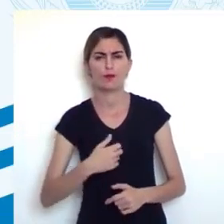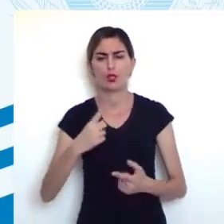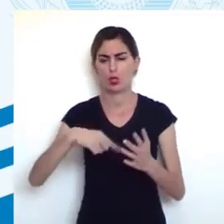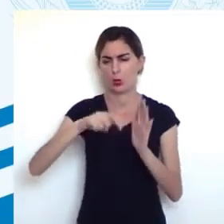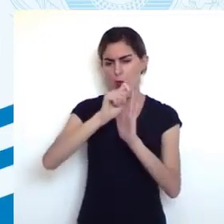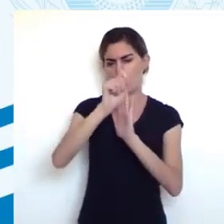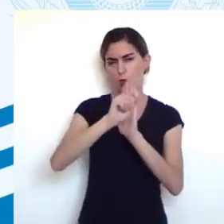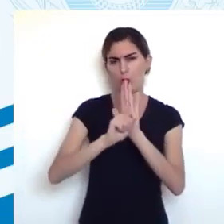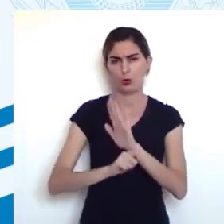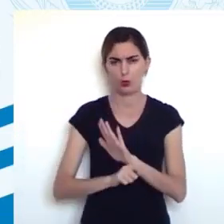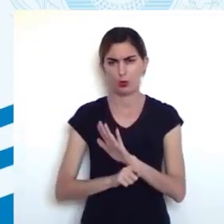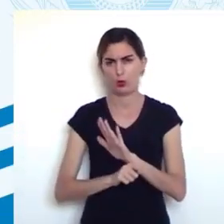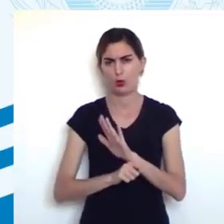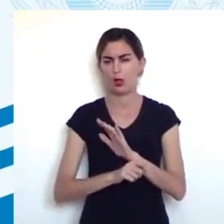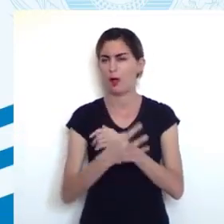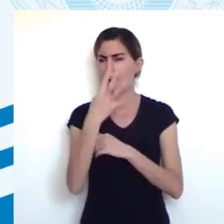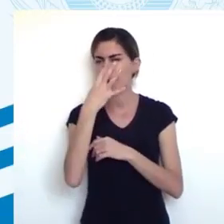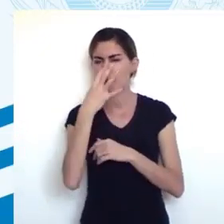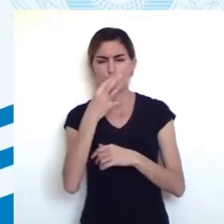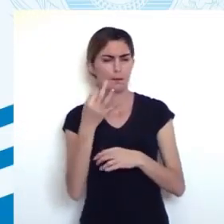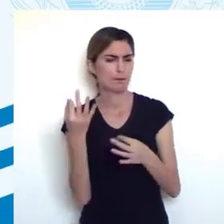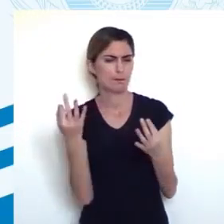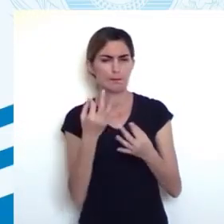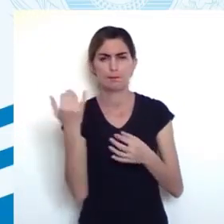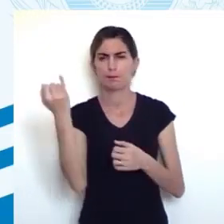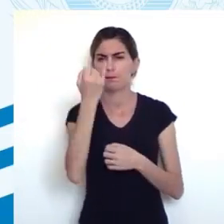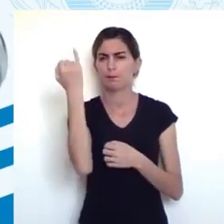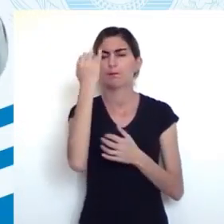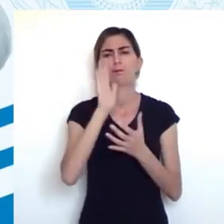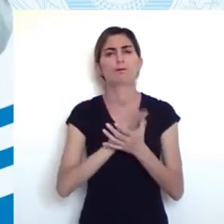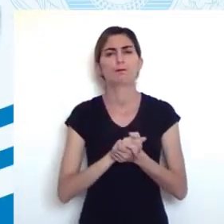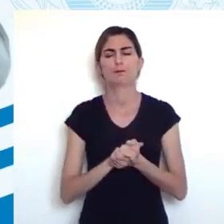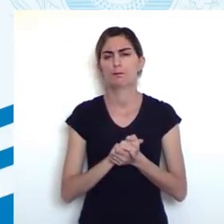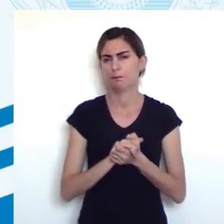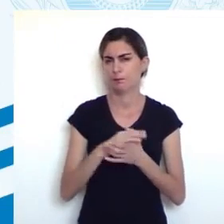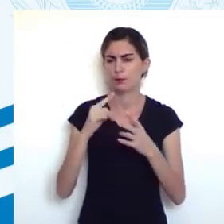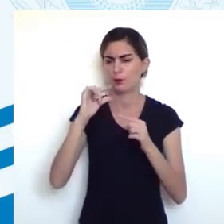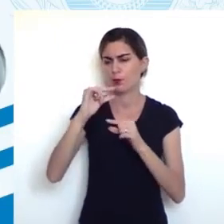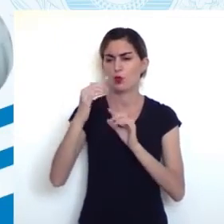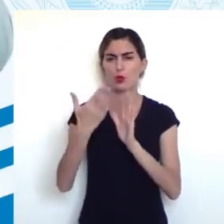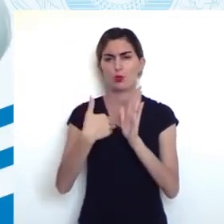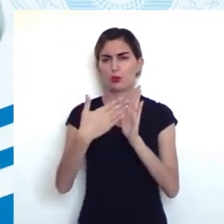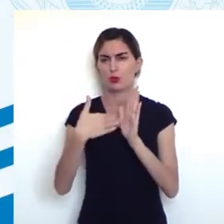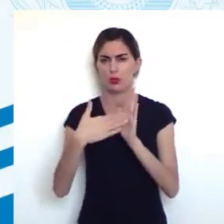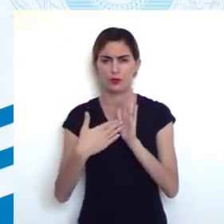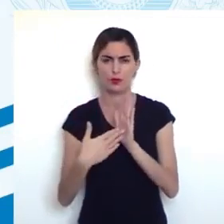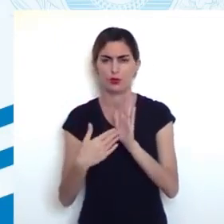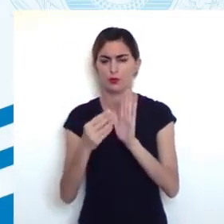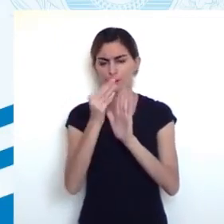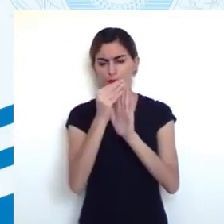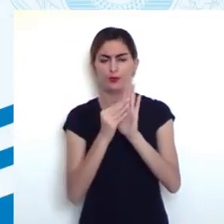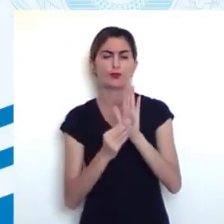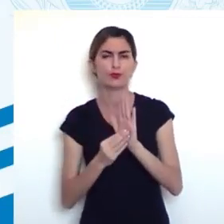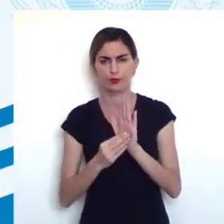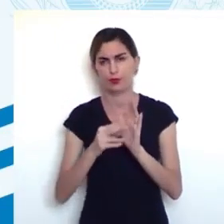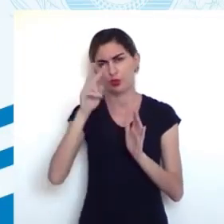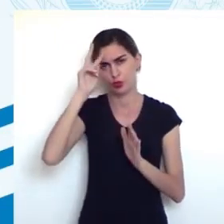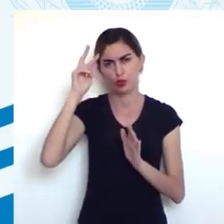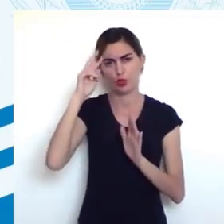anotem, é de grande relevância, porque poucos livros abordam a história dessa